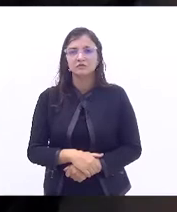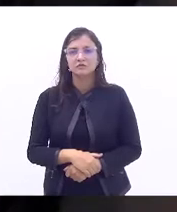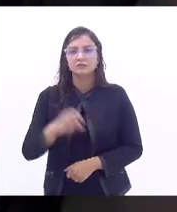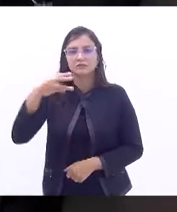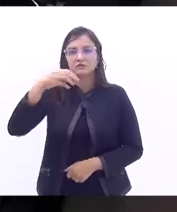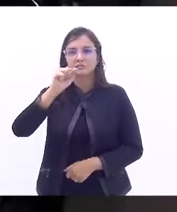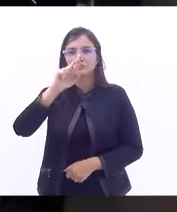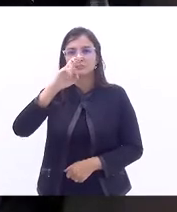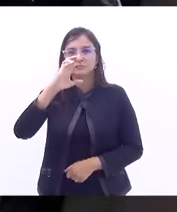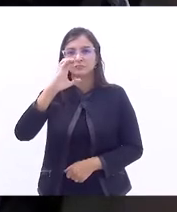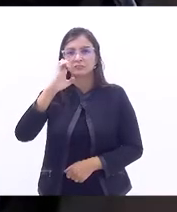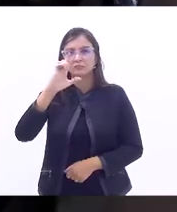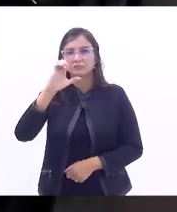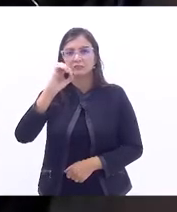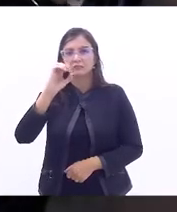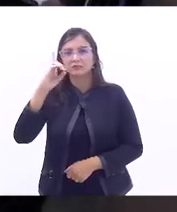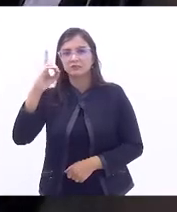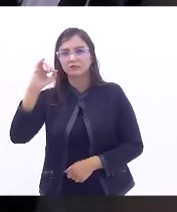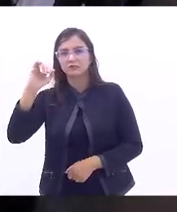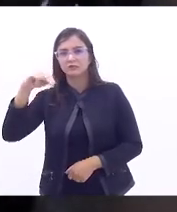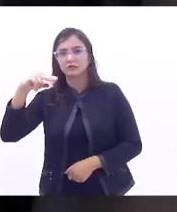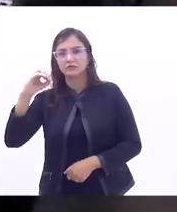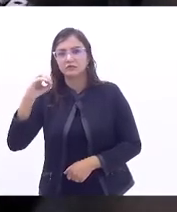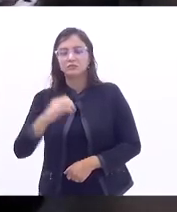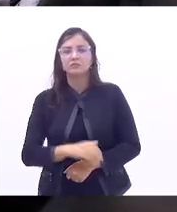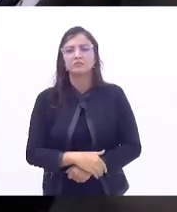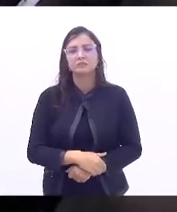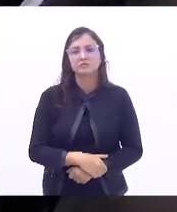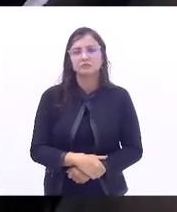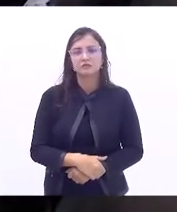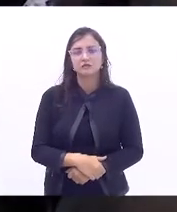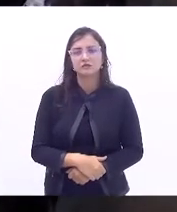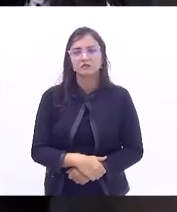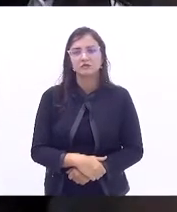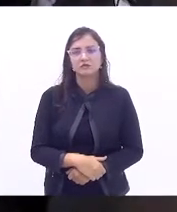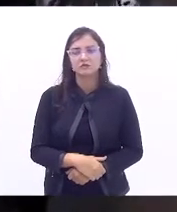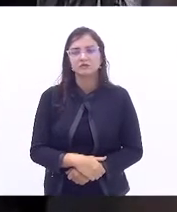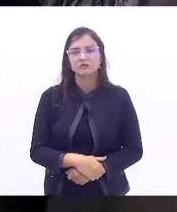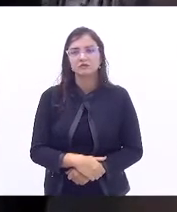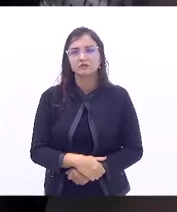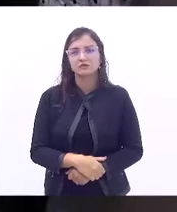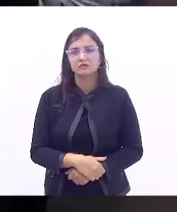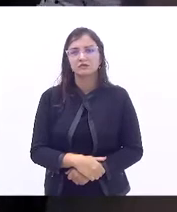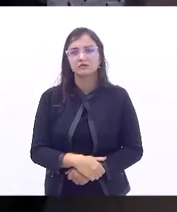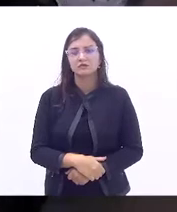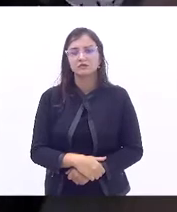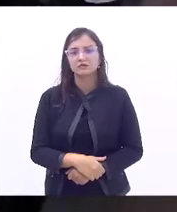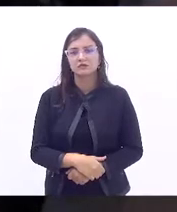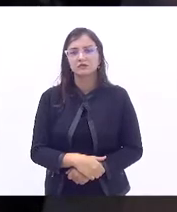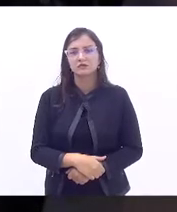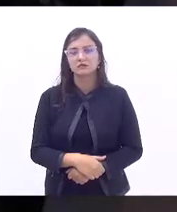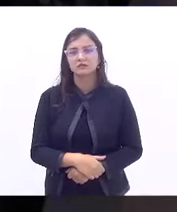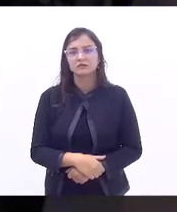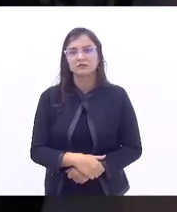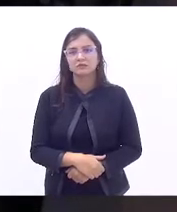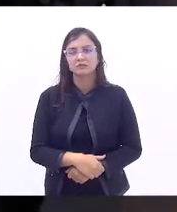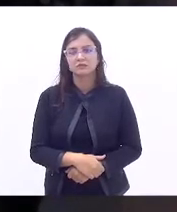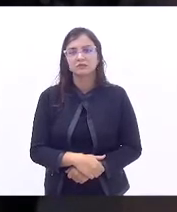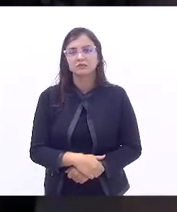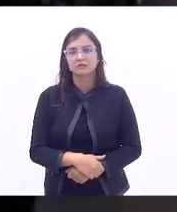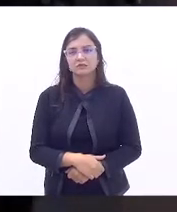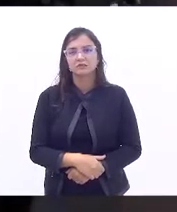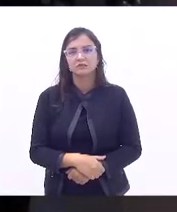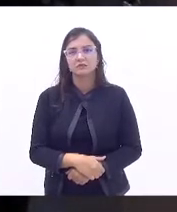Dino. Deputado Marcelo Dino. Deputado Marcelo Cabeleireiro.